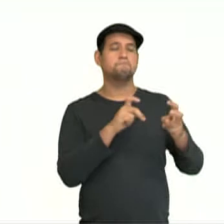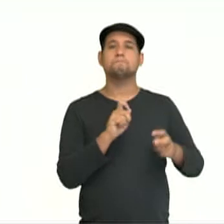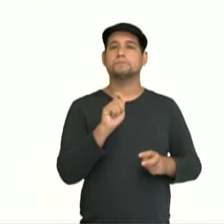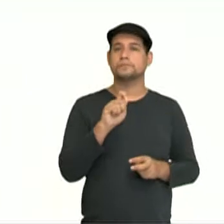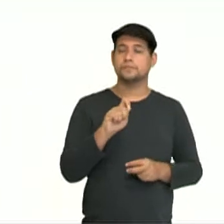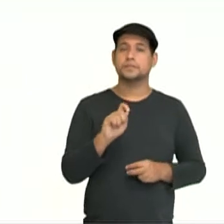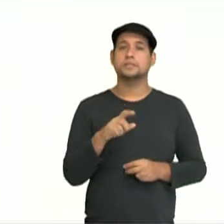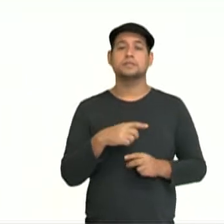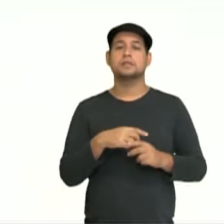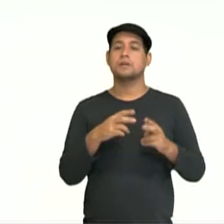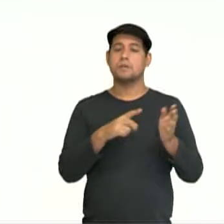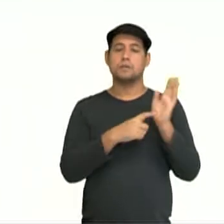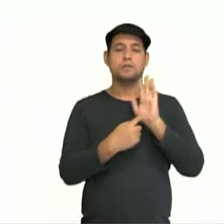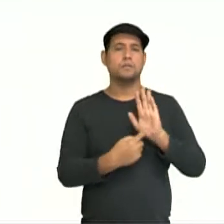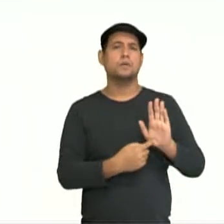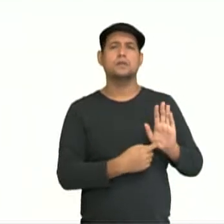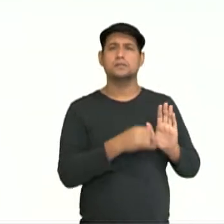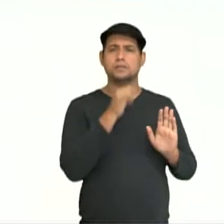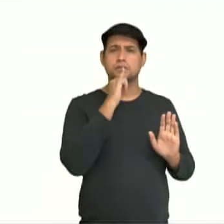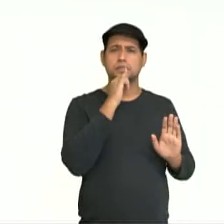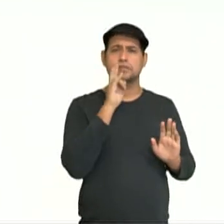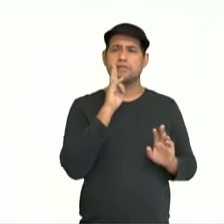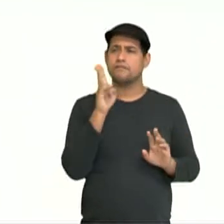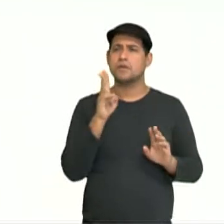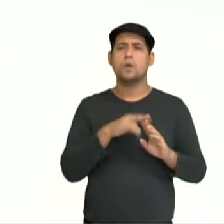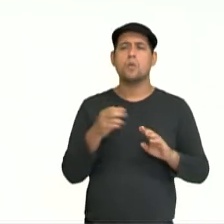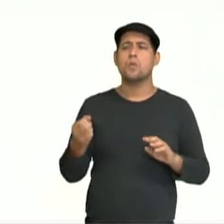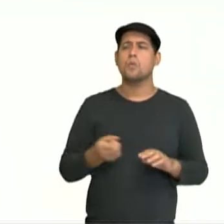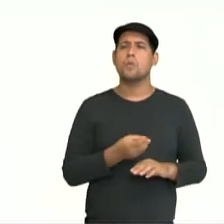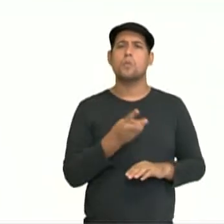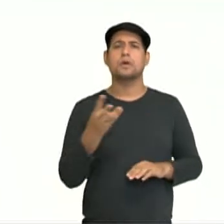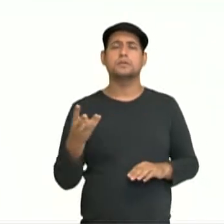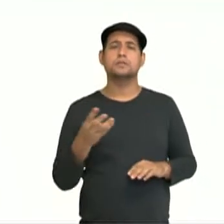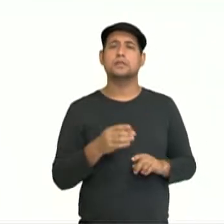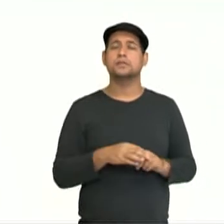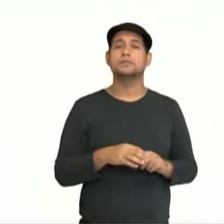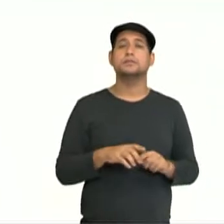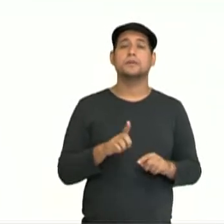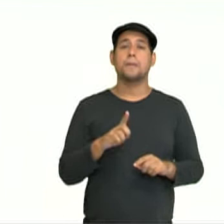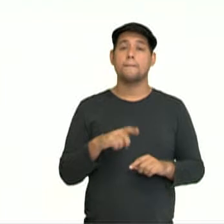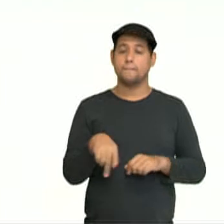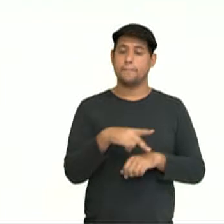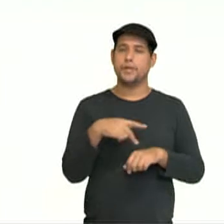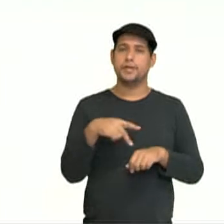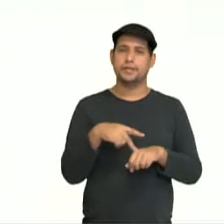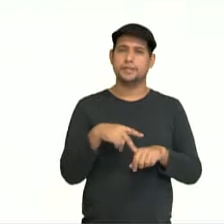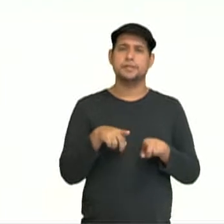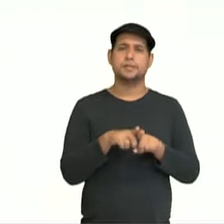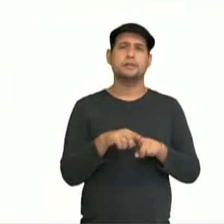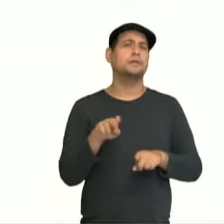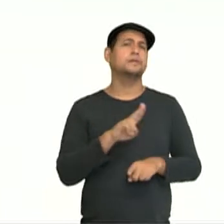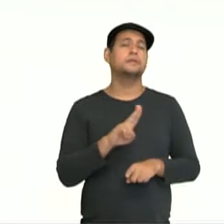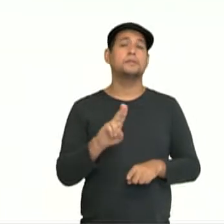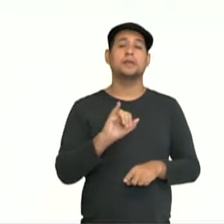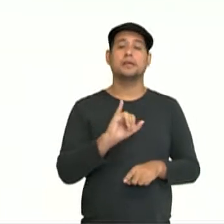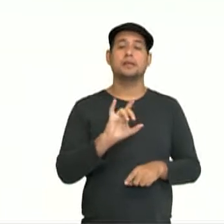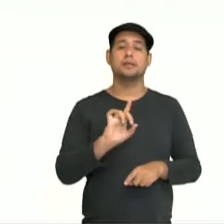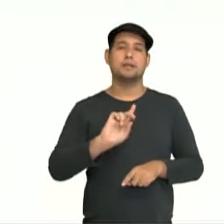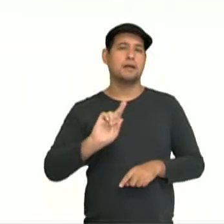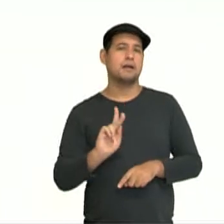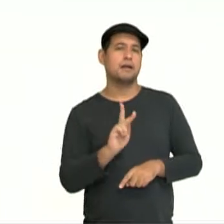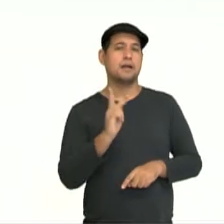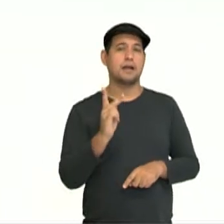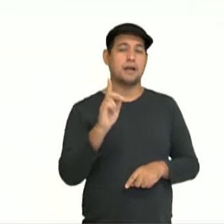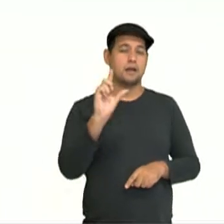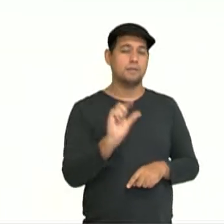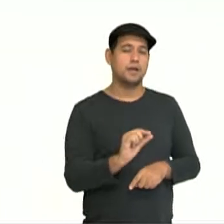situação que nos grita aos olhos quando vemos uma quantidade muito grande de países com o que a gente chama de IDH baixo